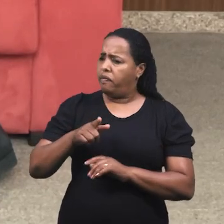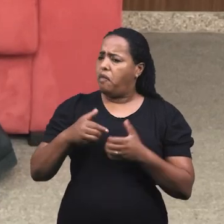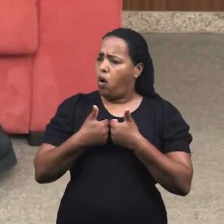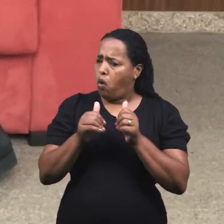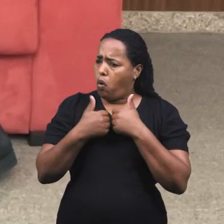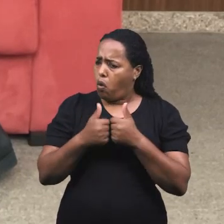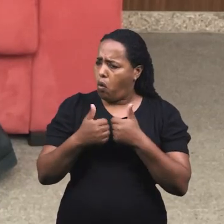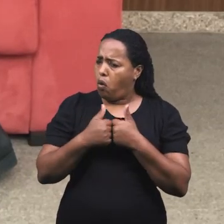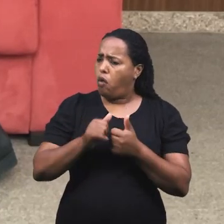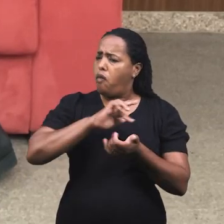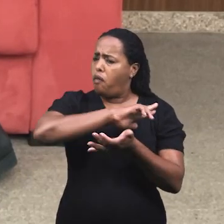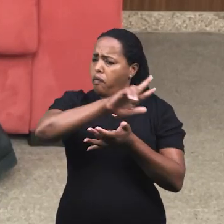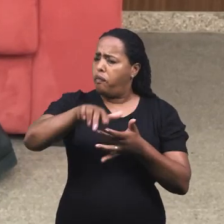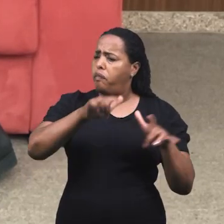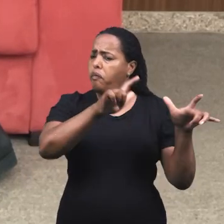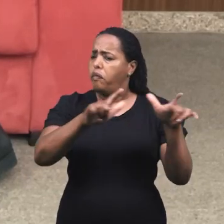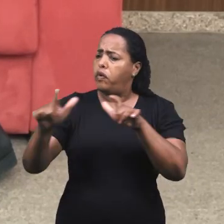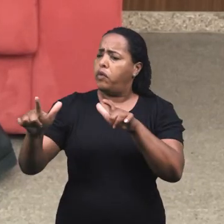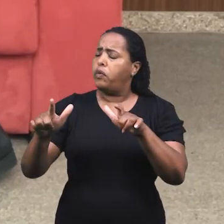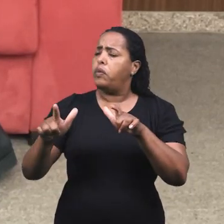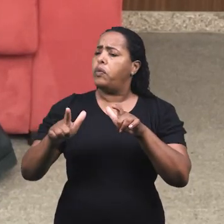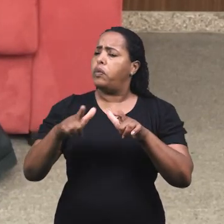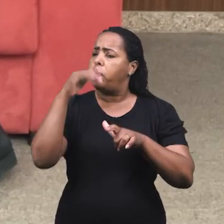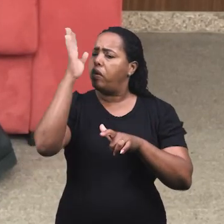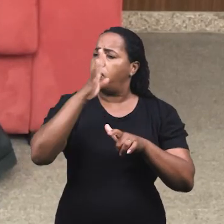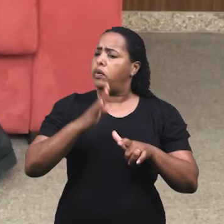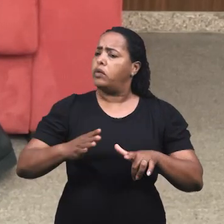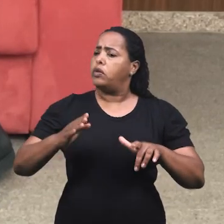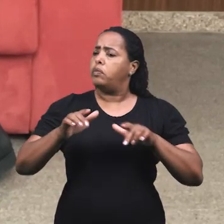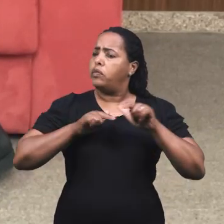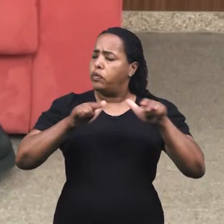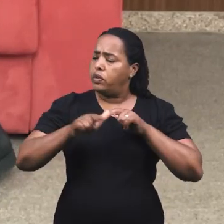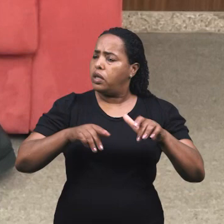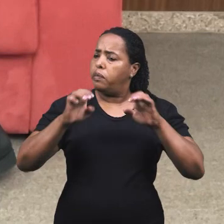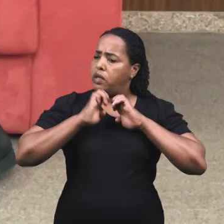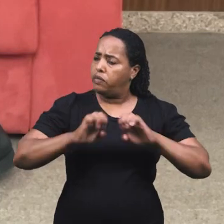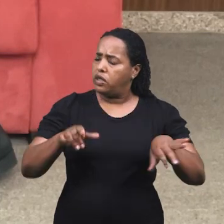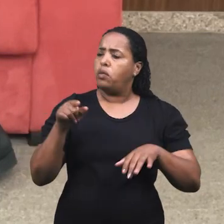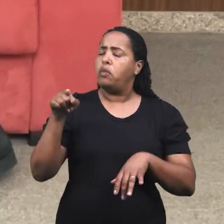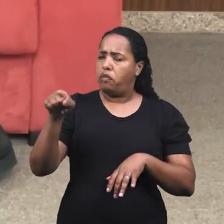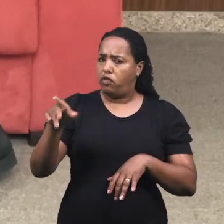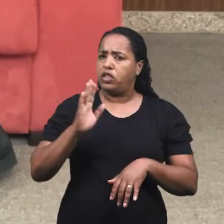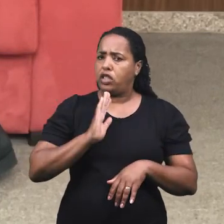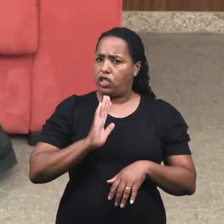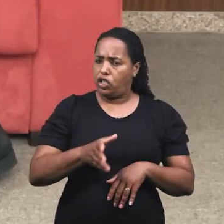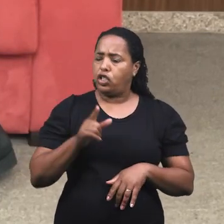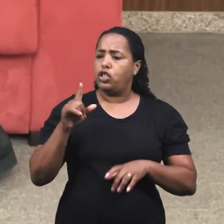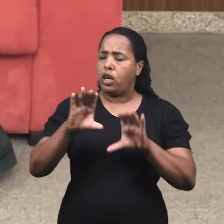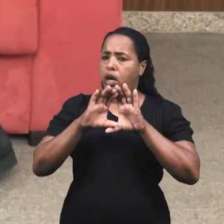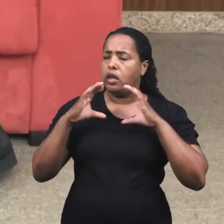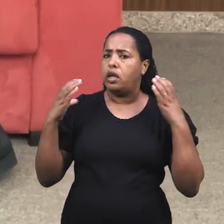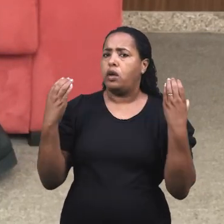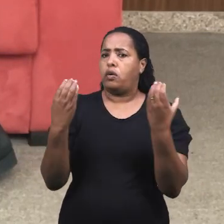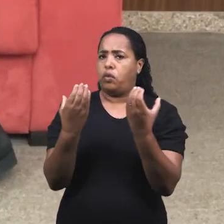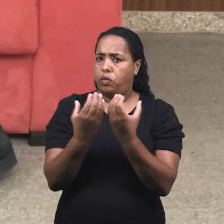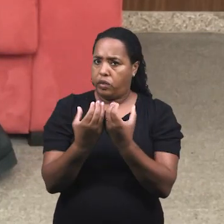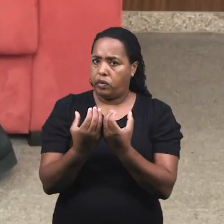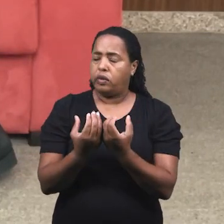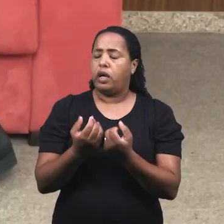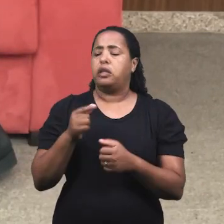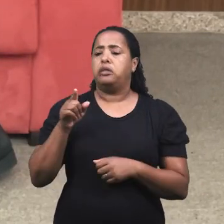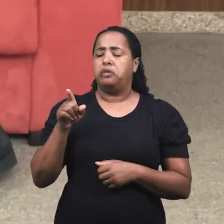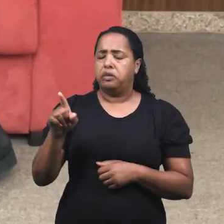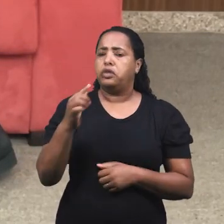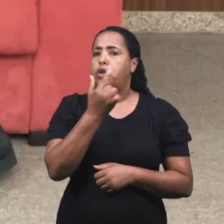lugares do Brasil com grupos de jovens para um trabalho de evangelização, do qual você já tem tomado parte ali naquela comunidade.